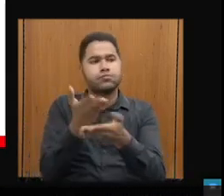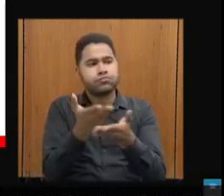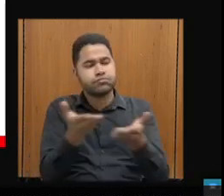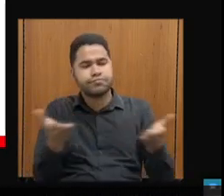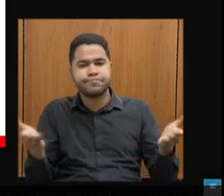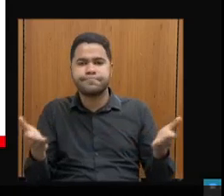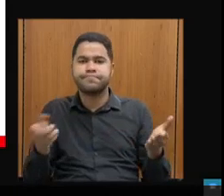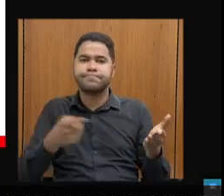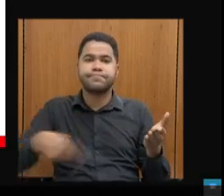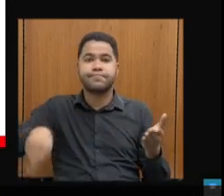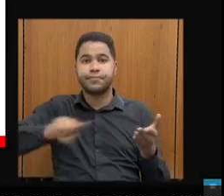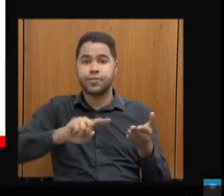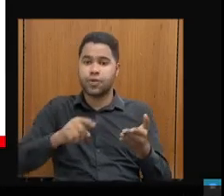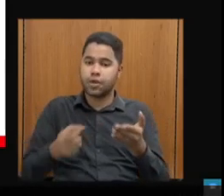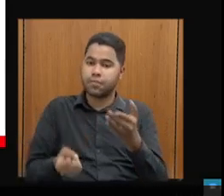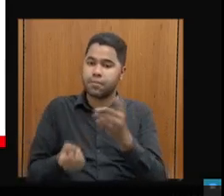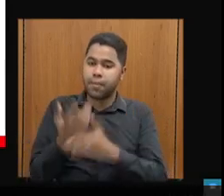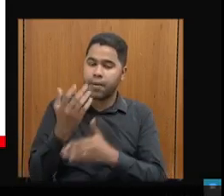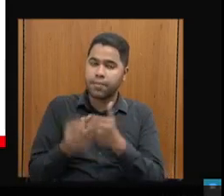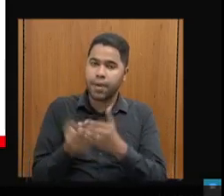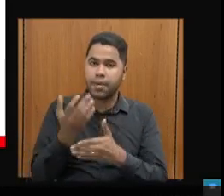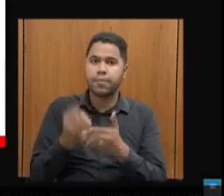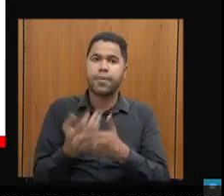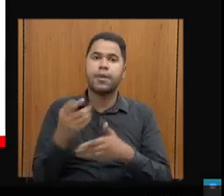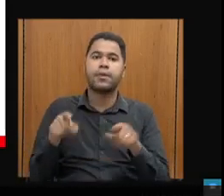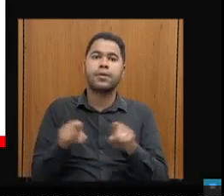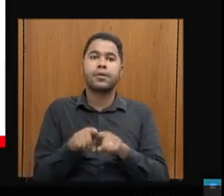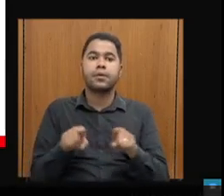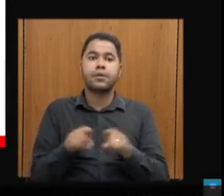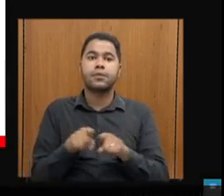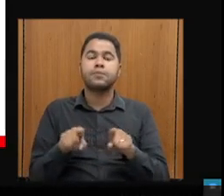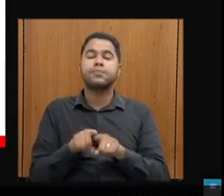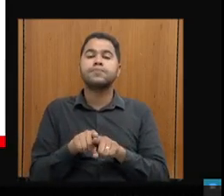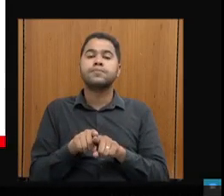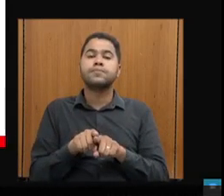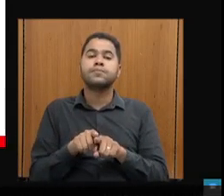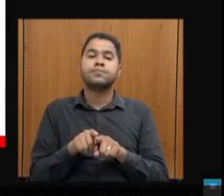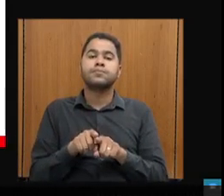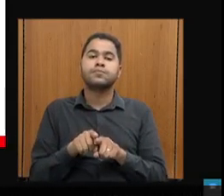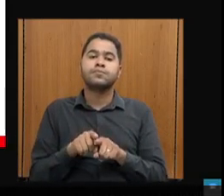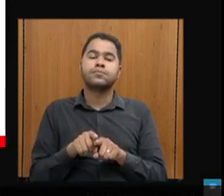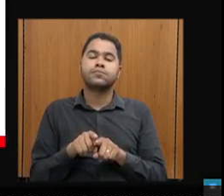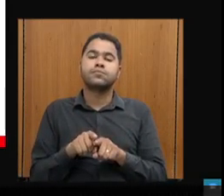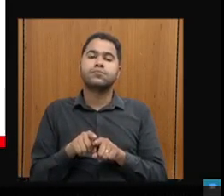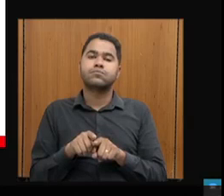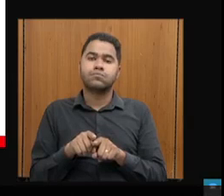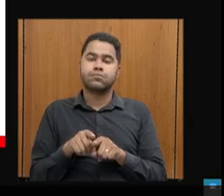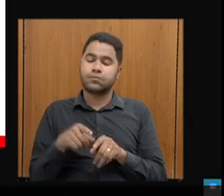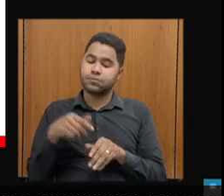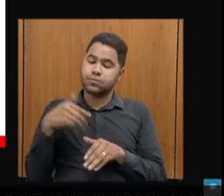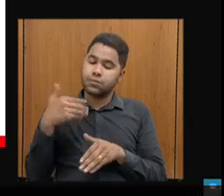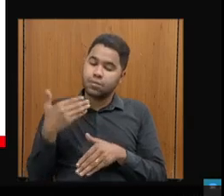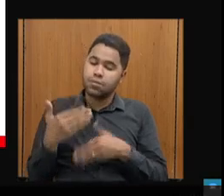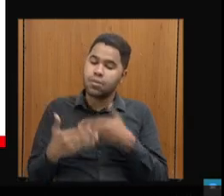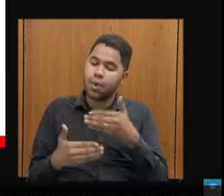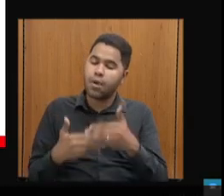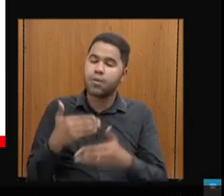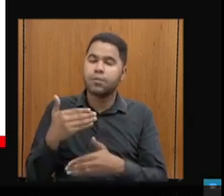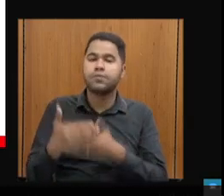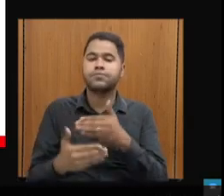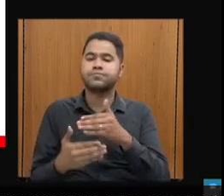né daquilo que é produzido e se se coloca aí como um processo de